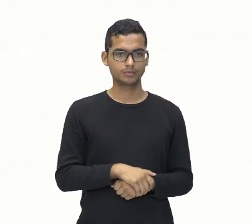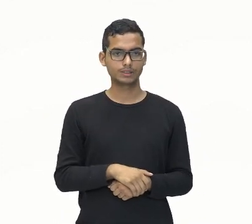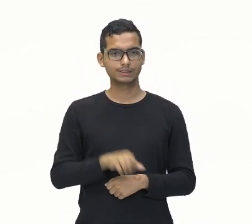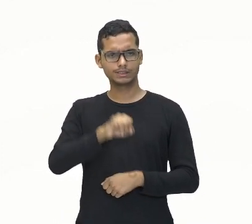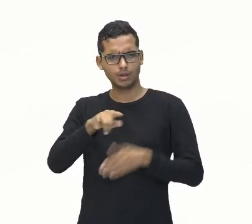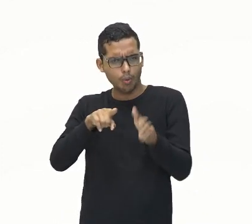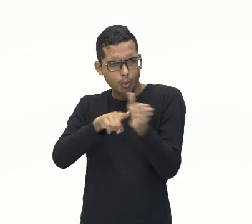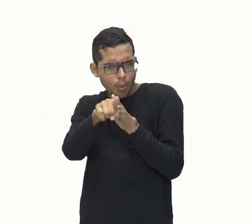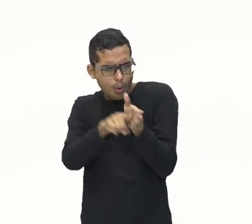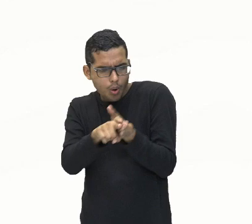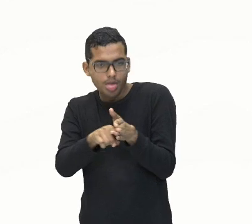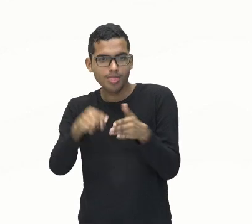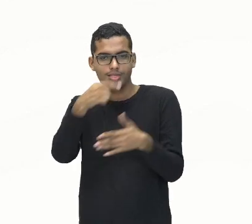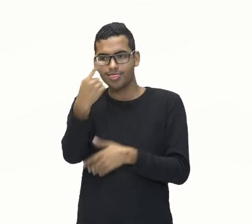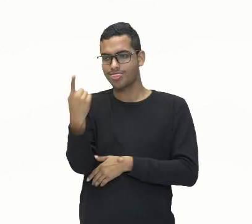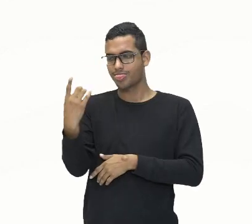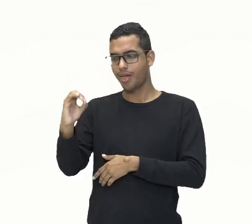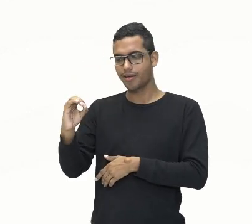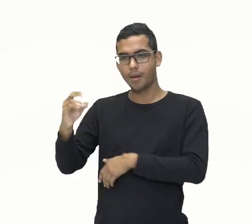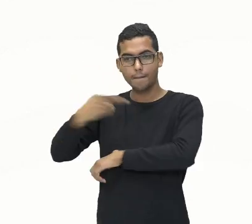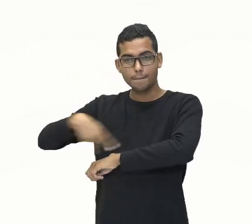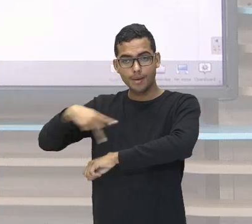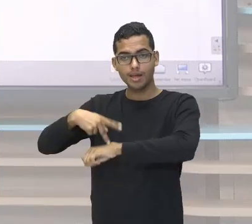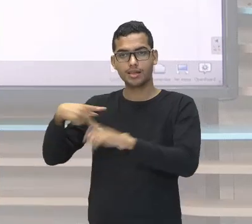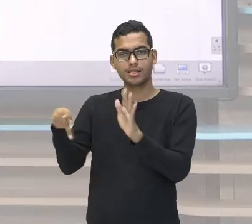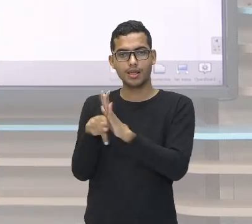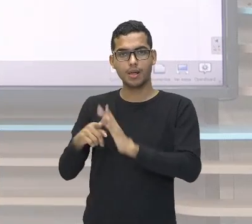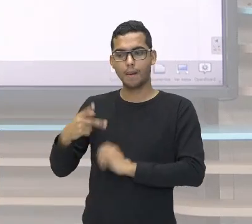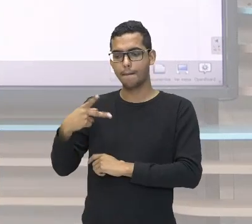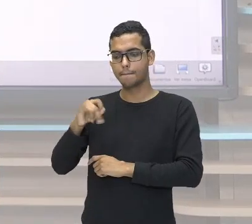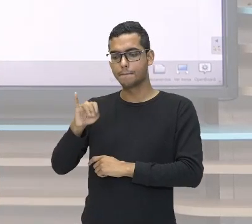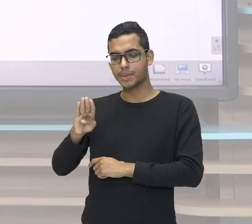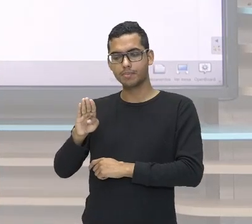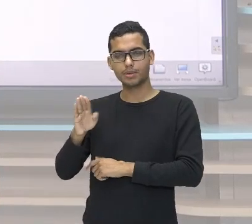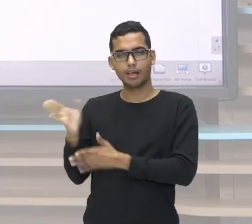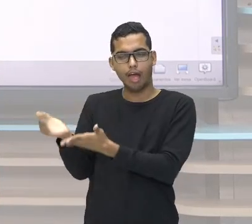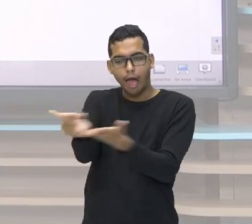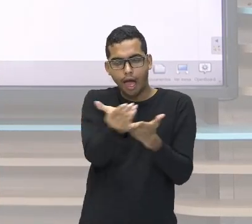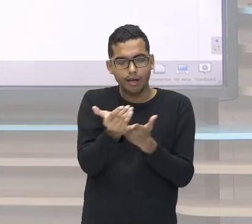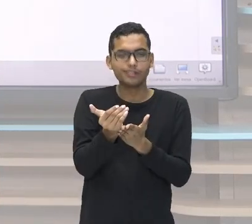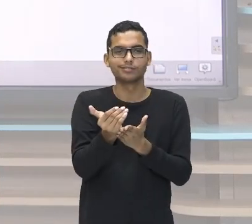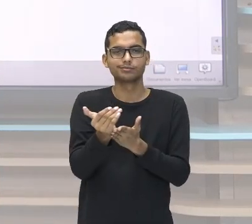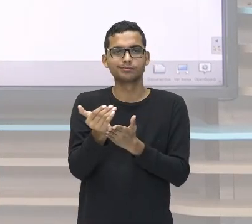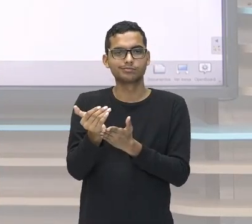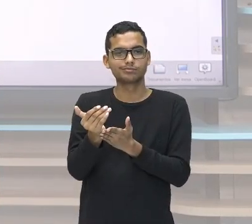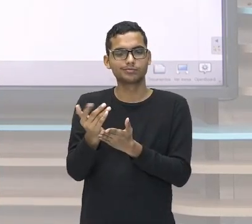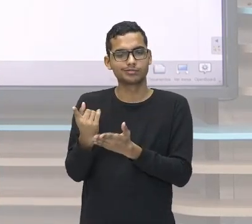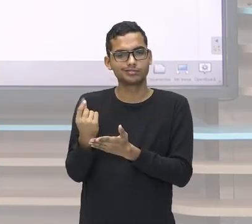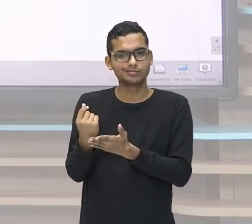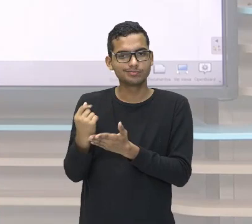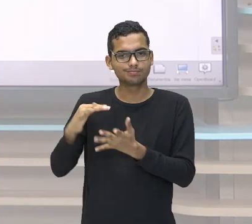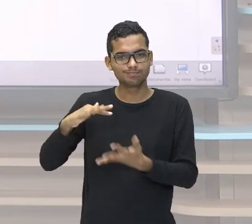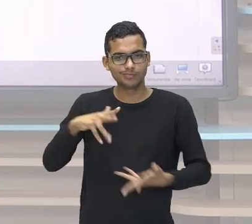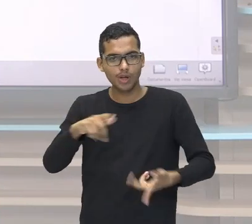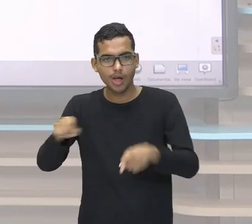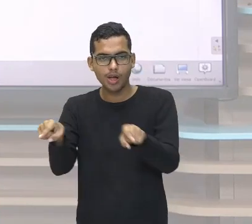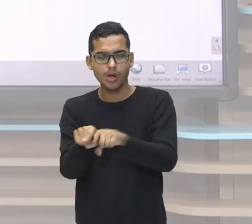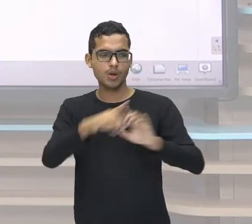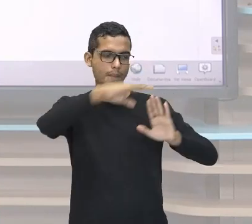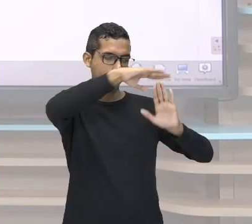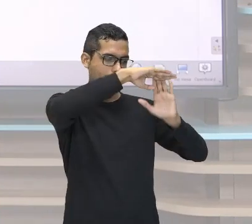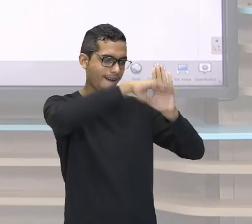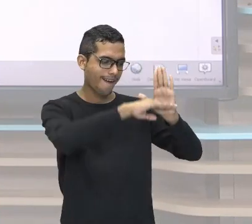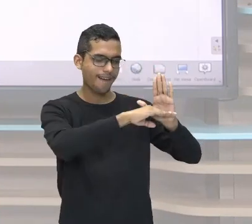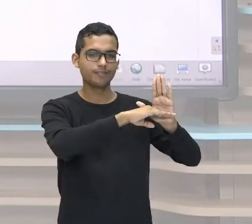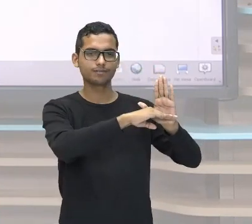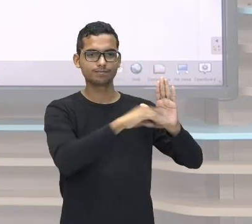consulta sobre os 10 maiores PIBs do mundo e comparar aí, for olhar a relação dos países que participam da